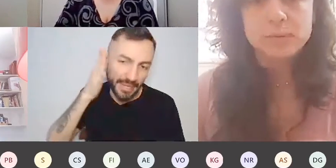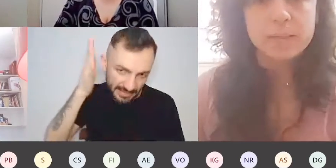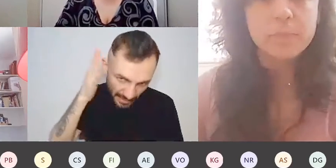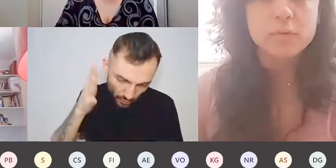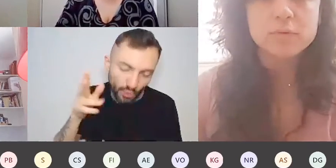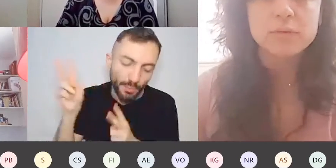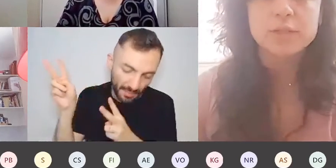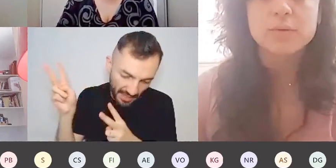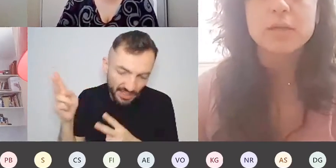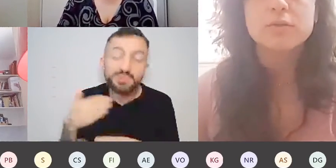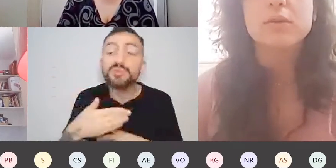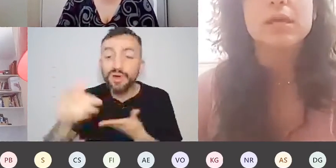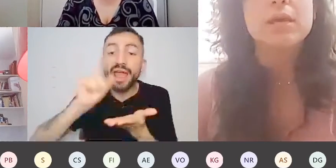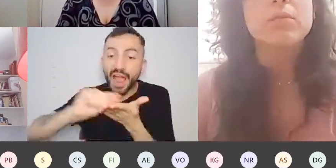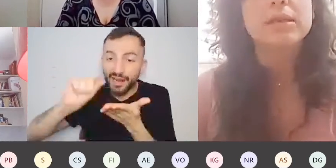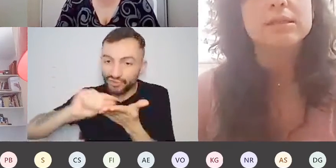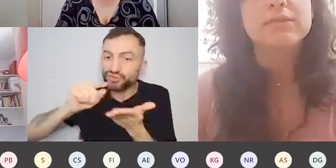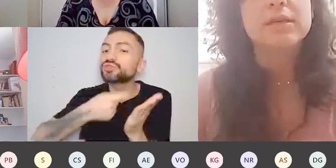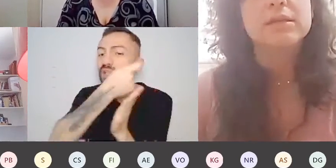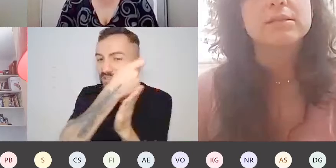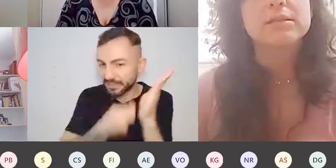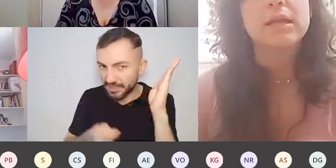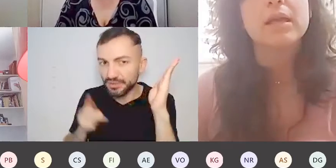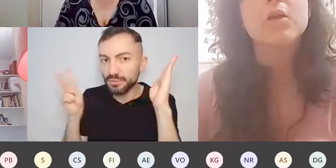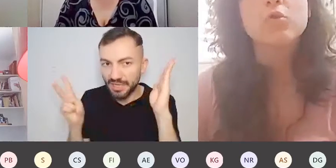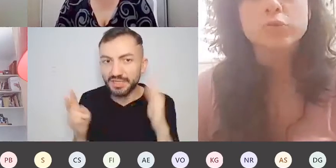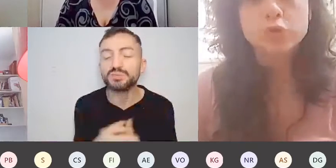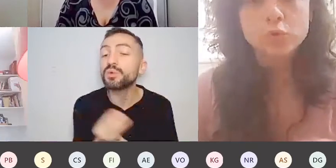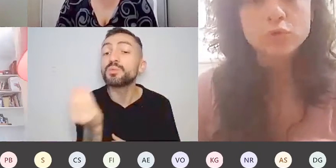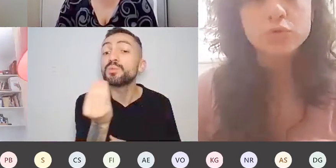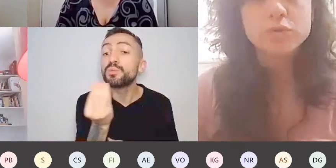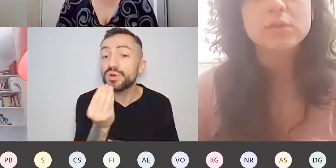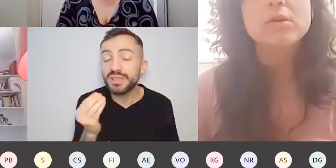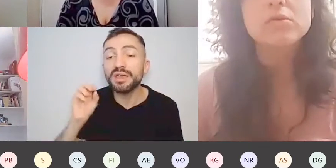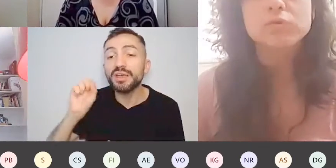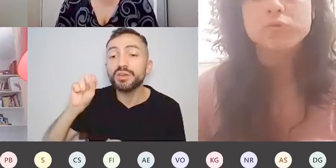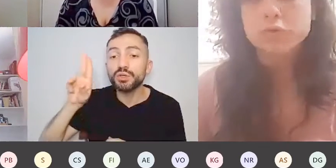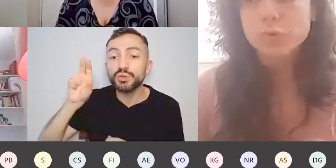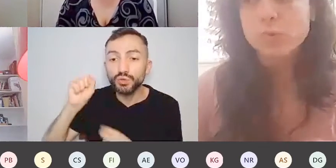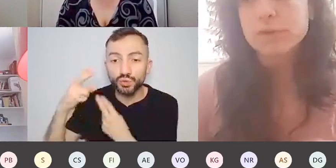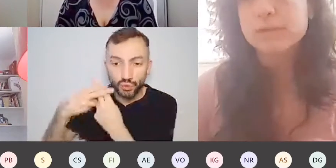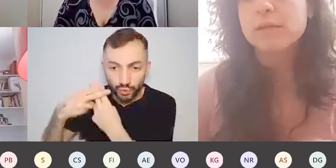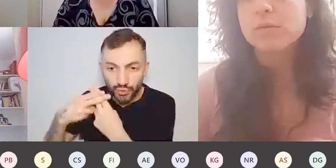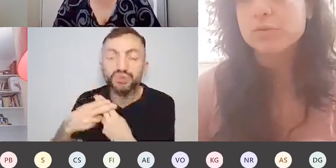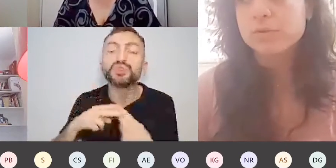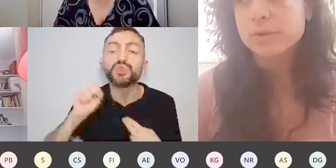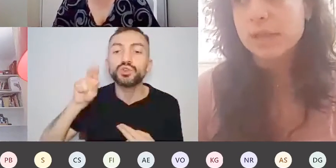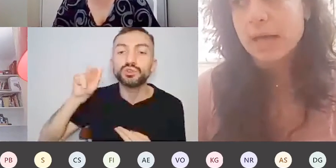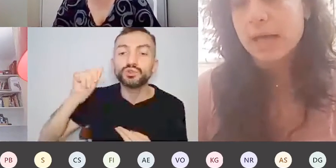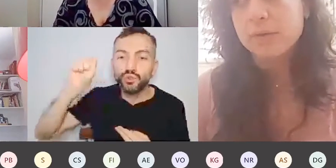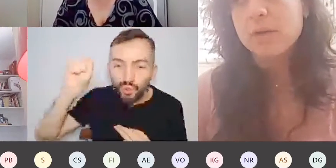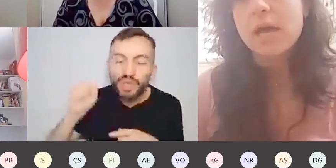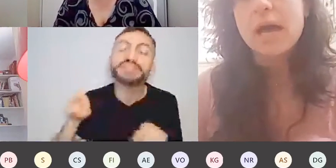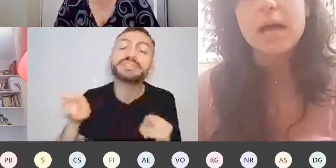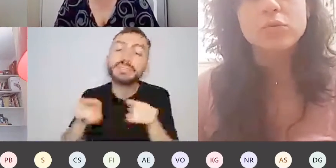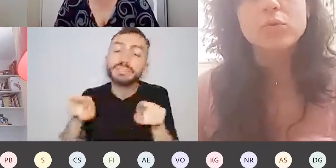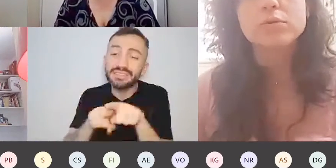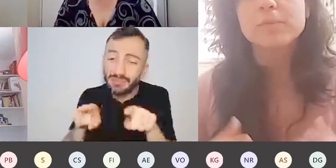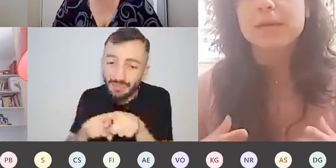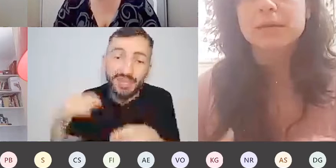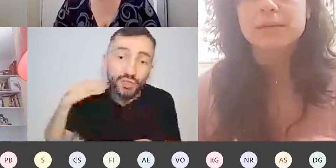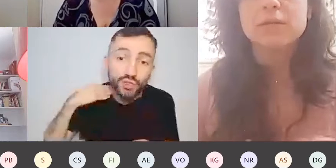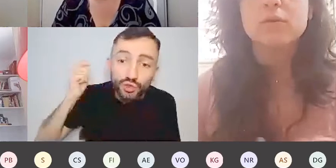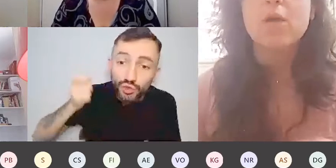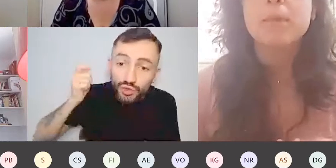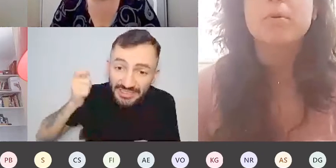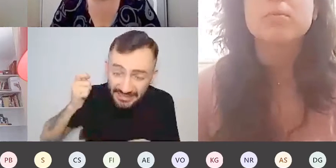estamos produzindo um artigo nisso, e que muitas vezes, né, o SUS, o SUAS e o Judiciário atuam de